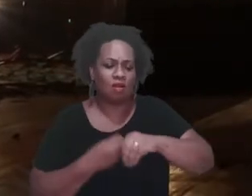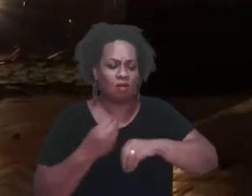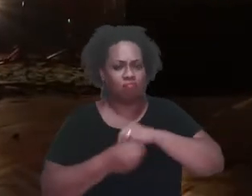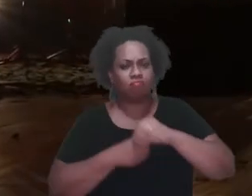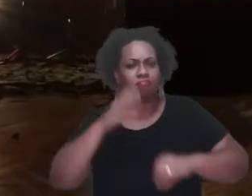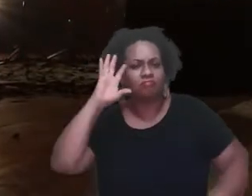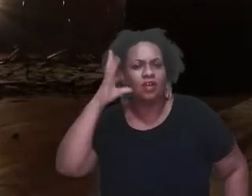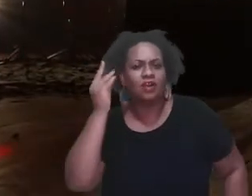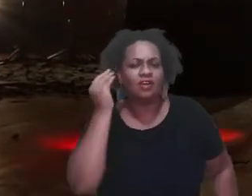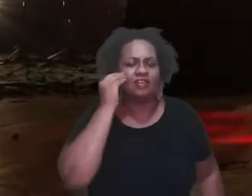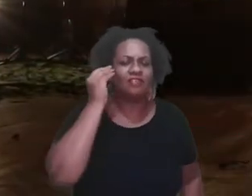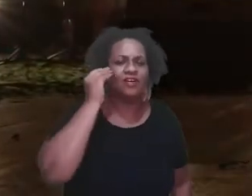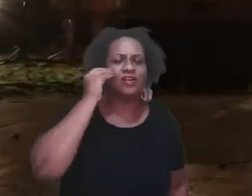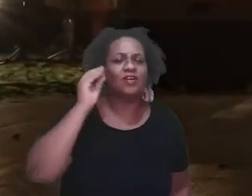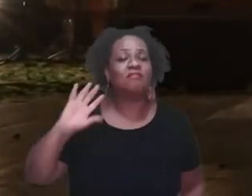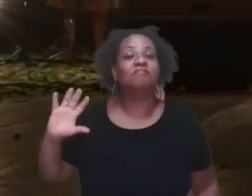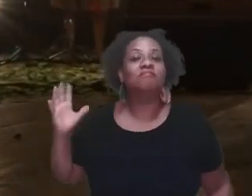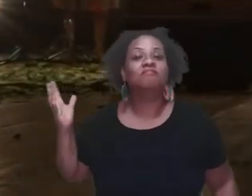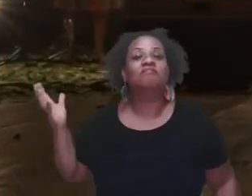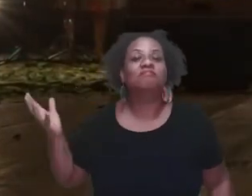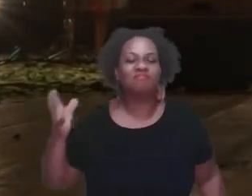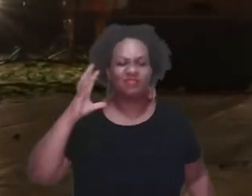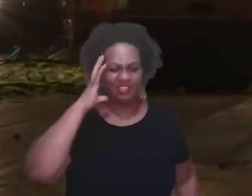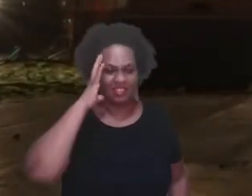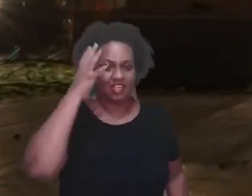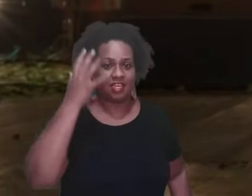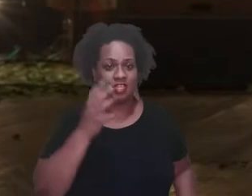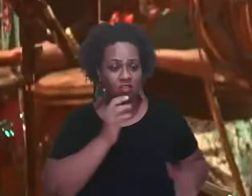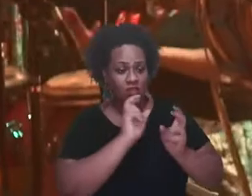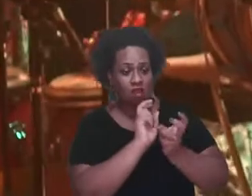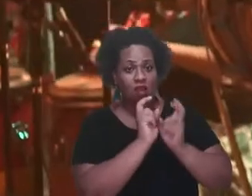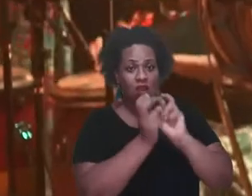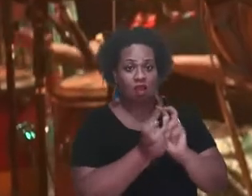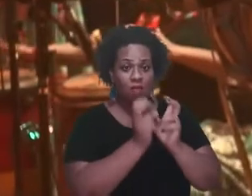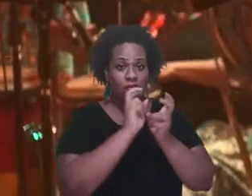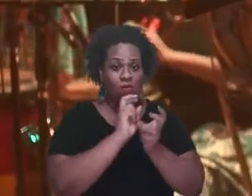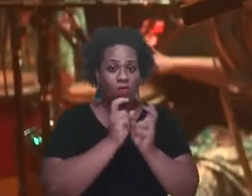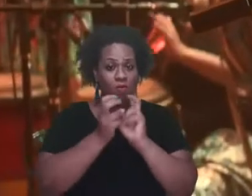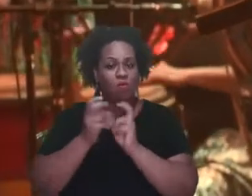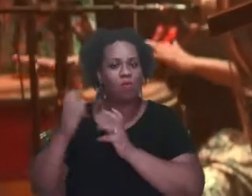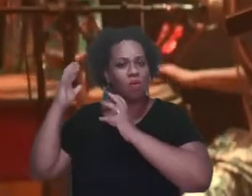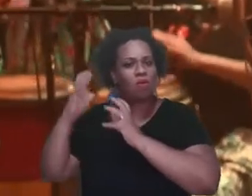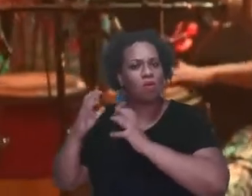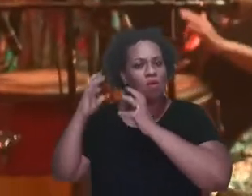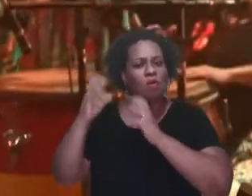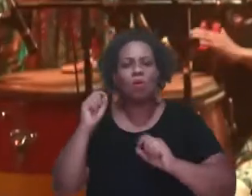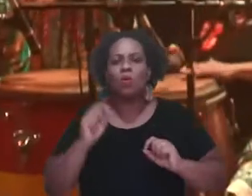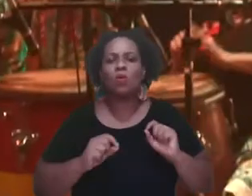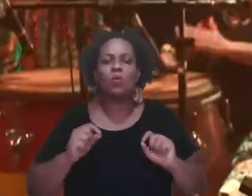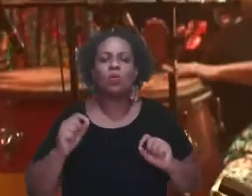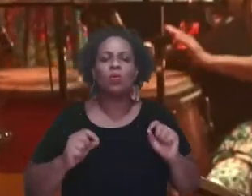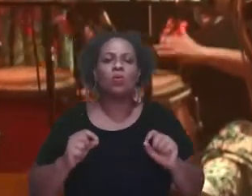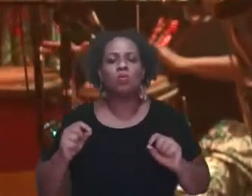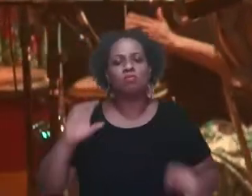dar resolvido capoeira do povo brasileiro que dá eu resolvi juntar da poeira do banco ter